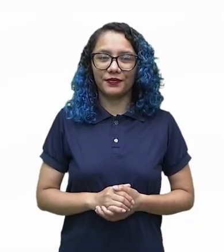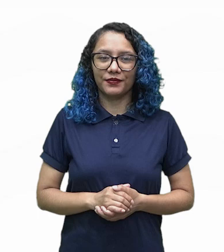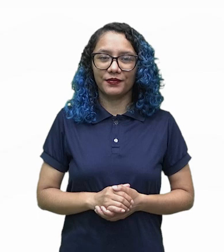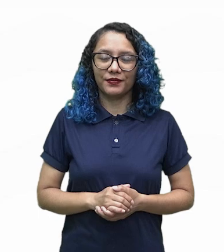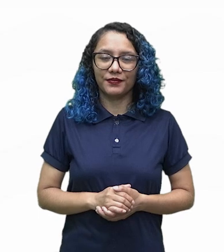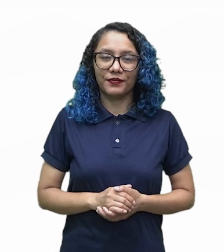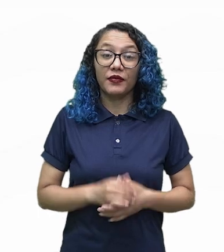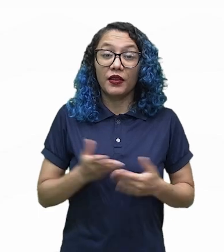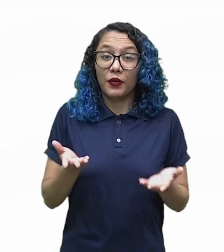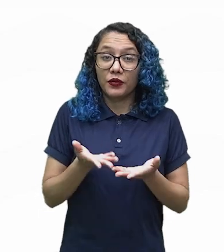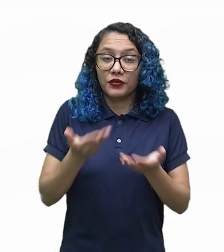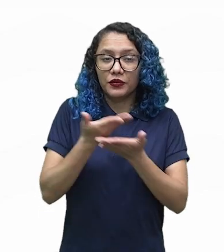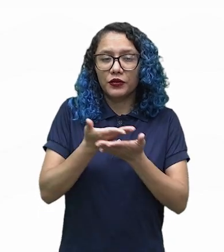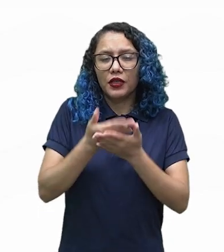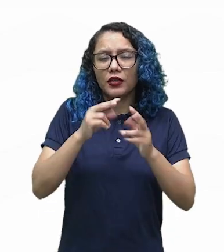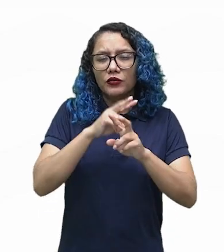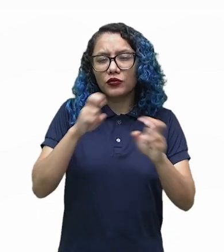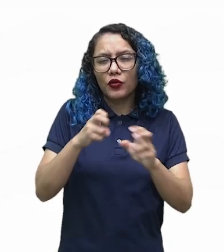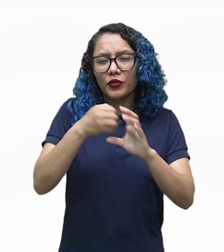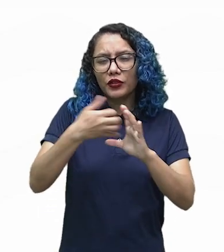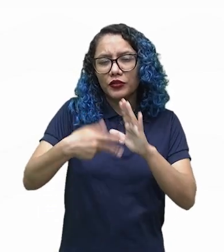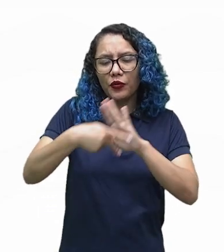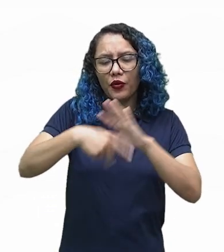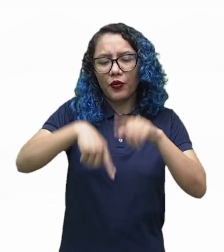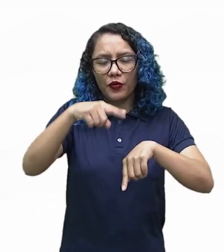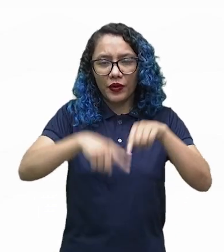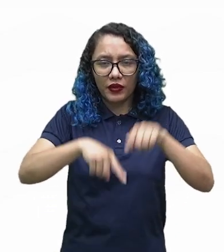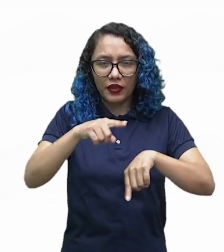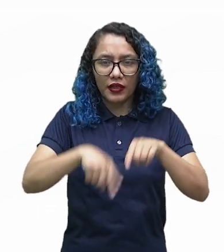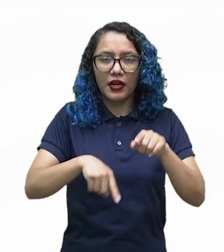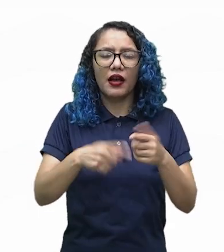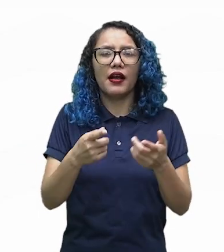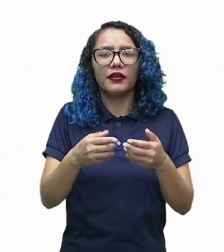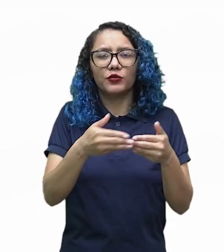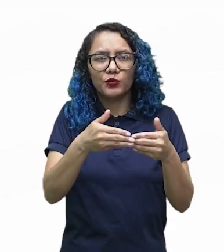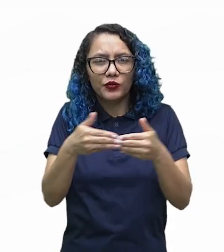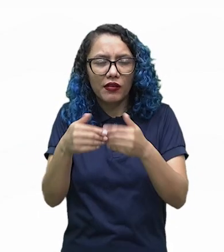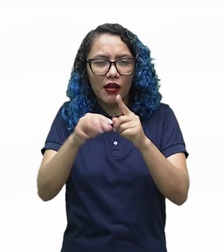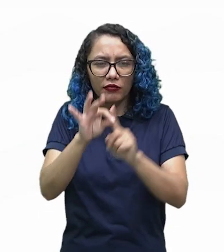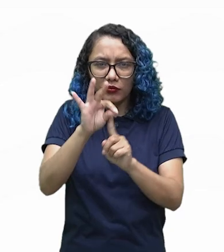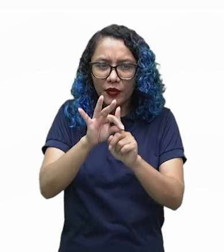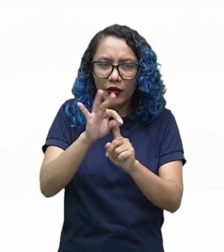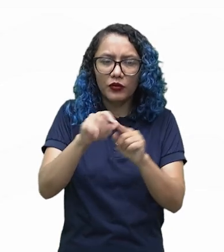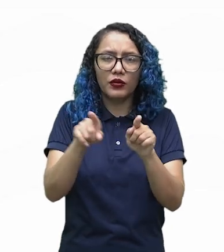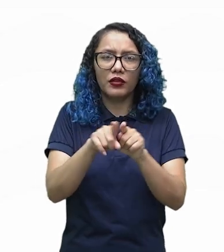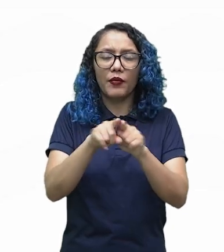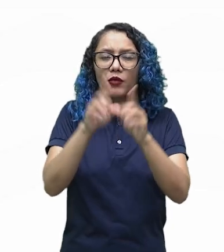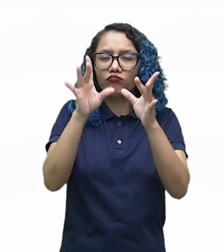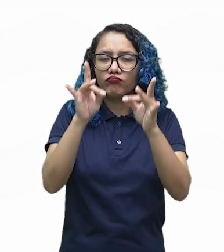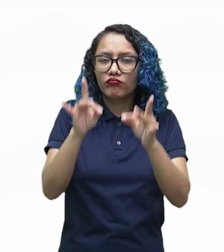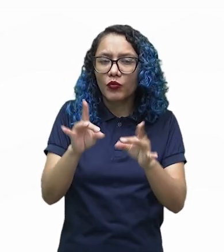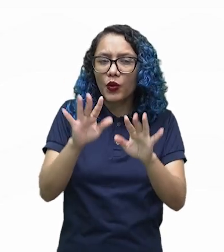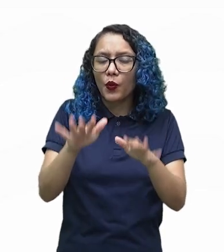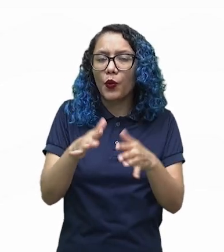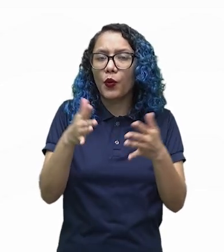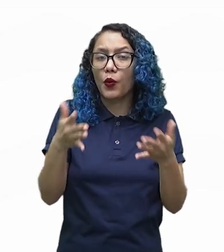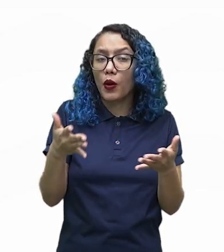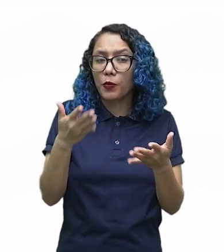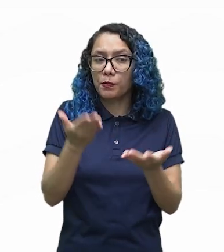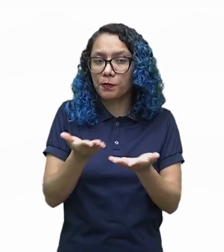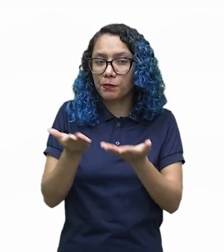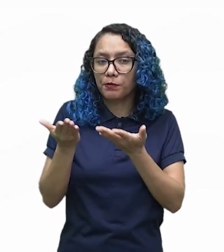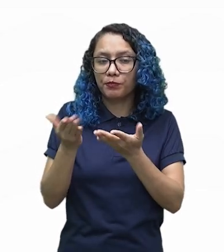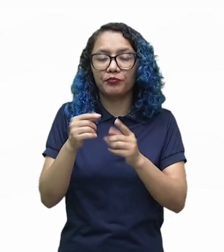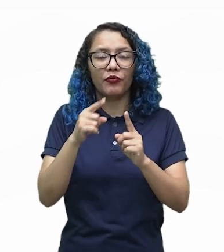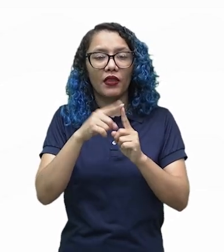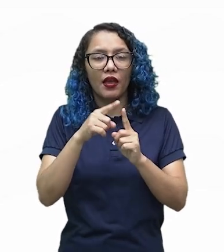aí nós vamos trabalhar as propriedades dos materiais, condutibilidade térmica e no detalhamento da aula